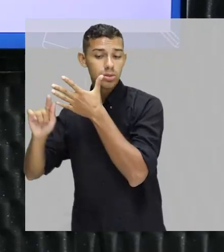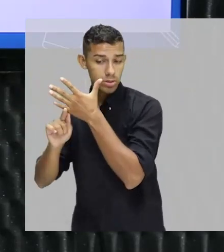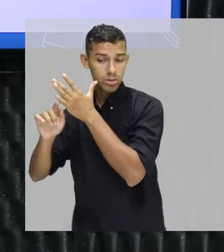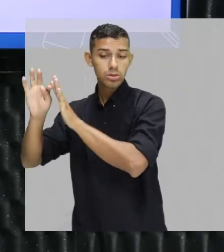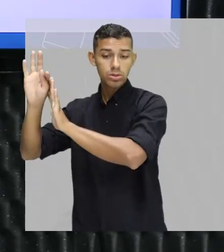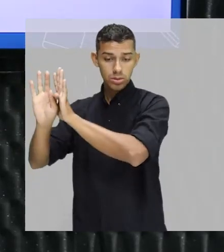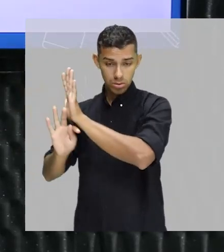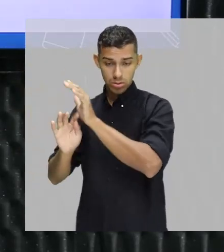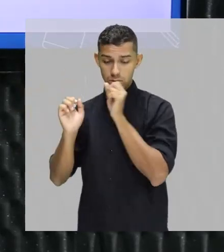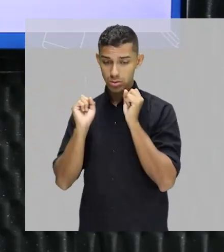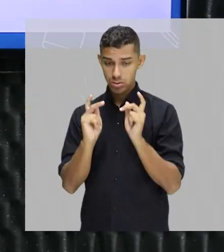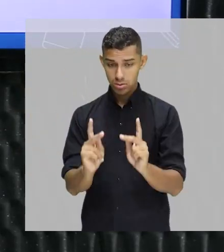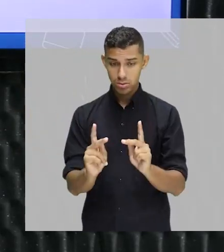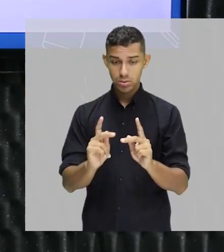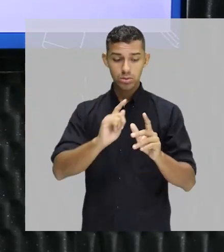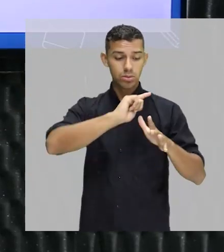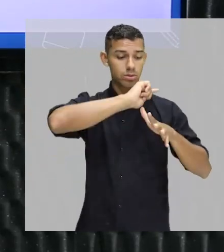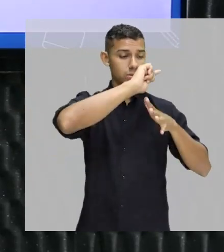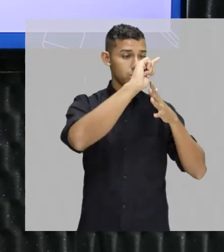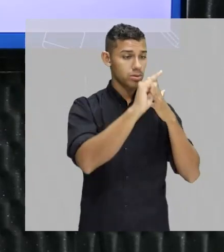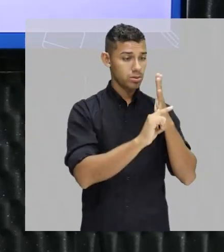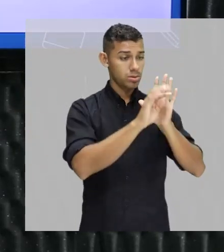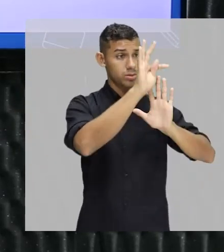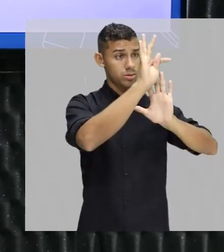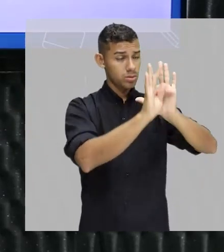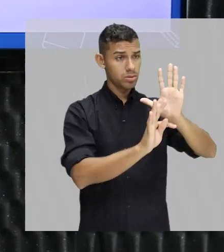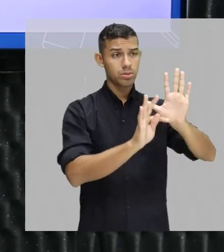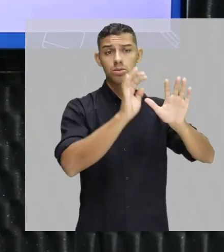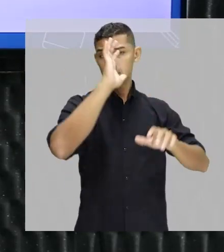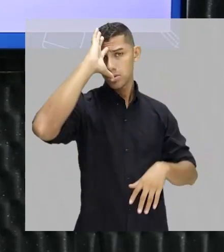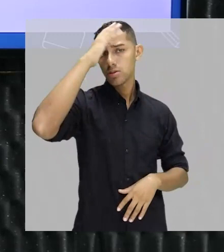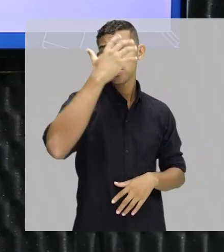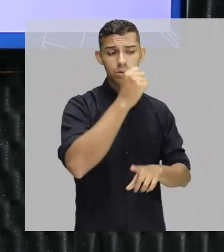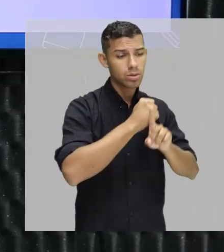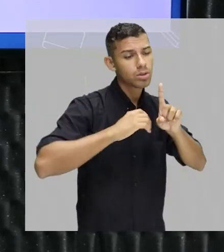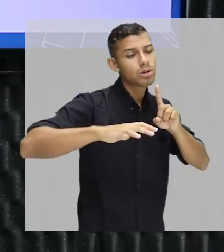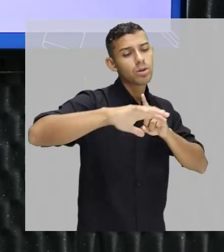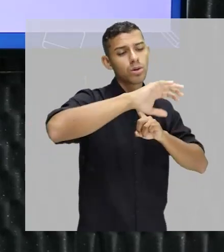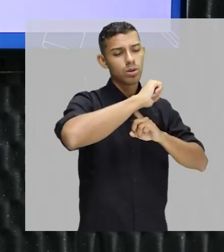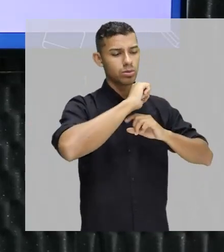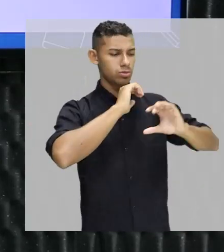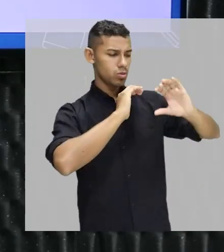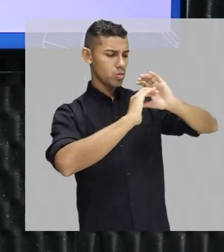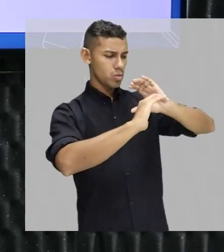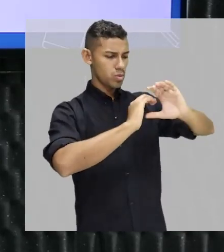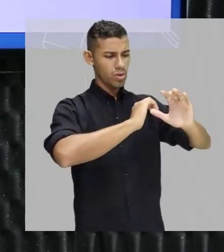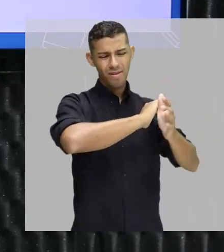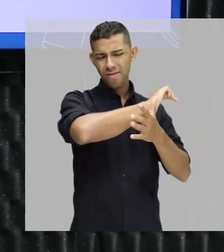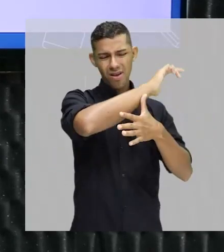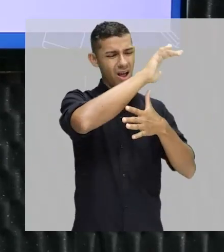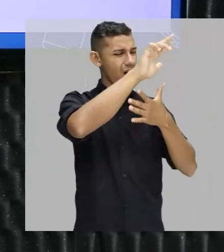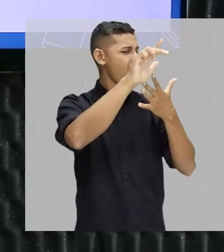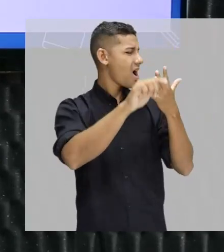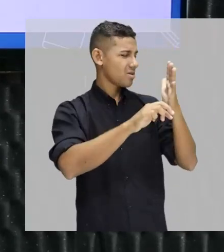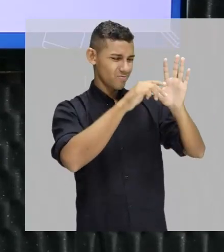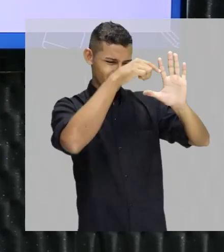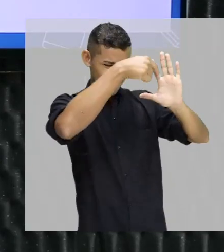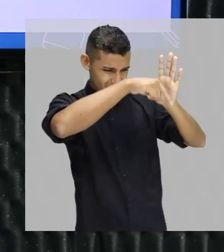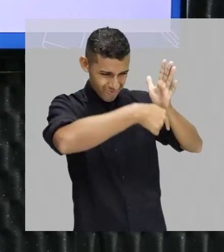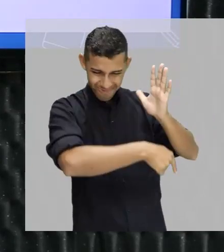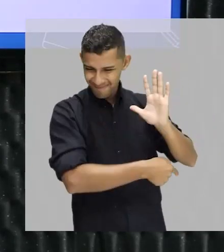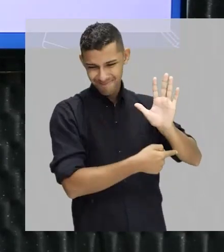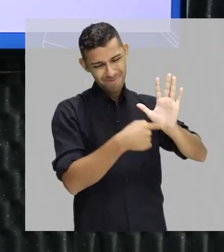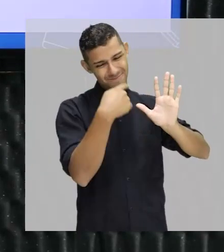textuais. Quando falamos de gêneros textuais, estamos falando de situações sociocomunicativas. Nós temos uma infinidade de gêneros,